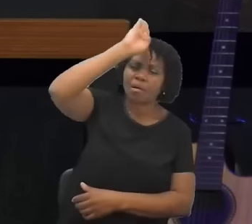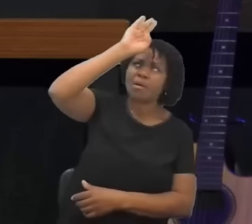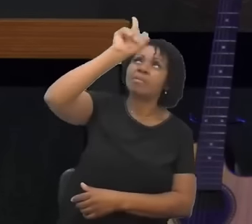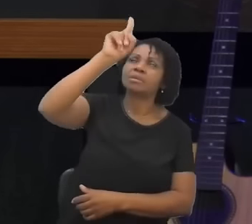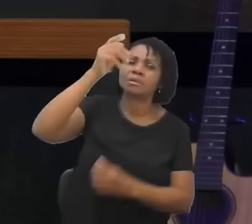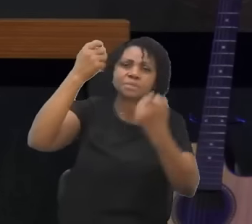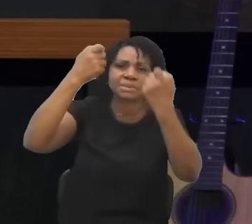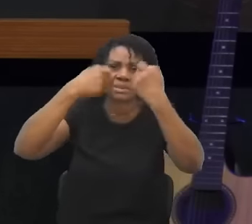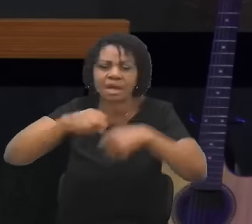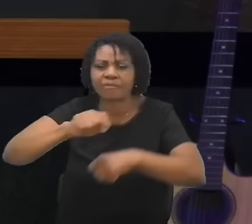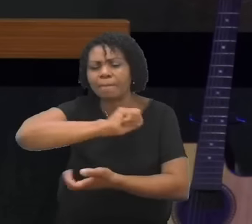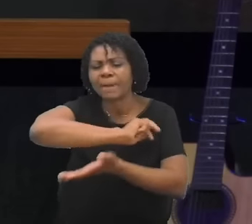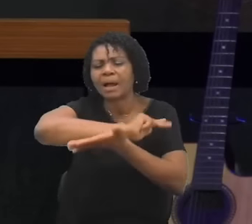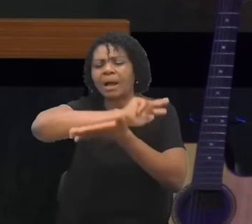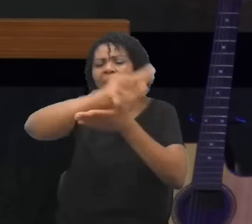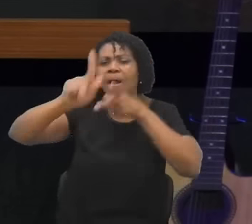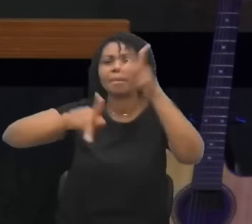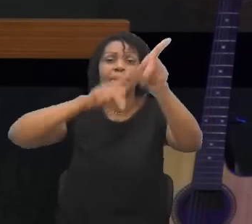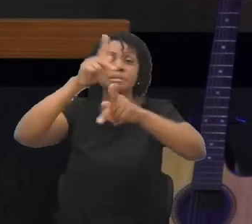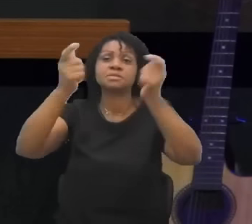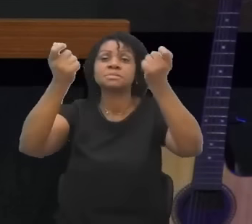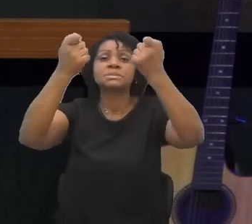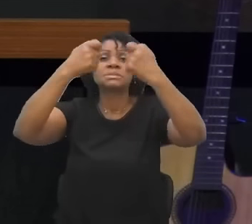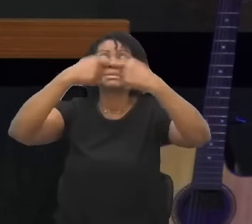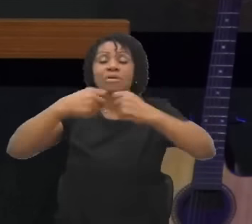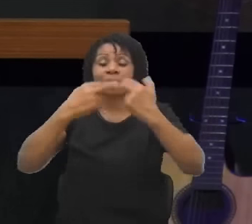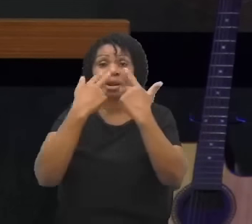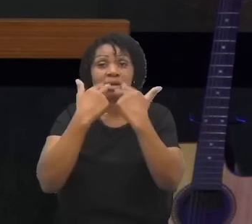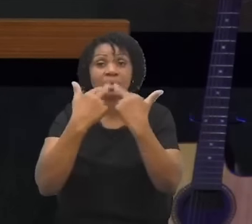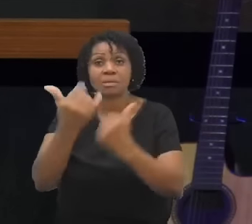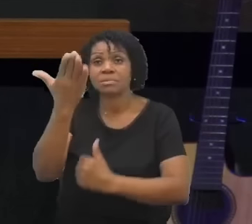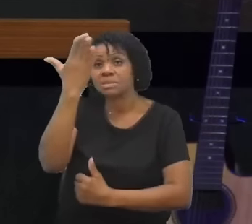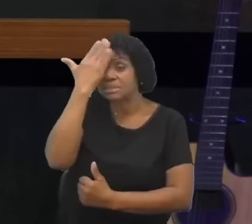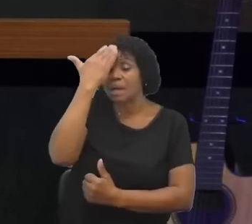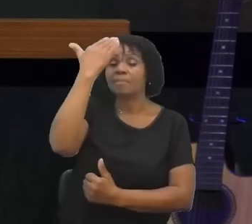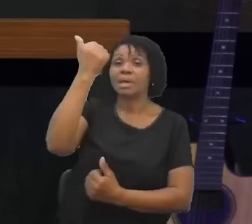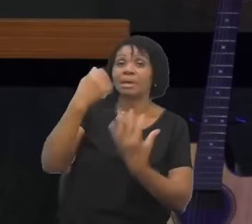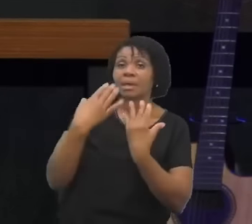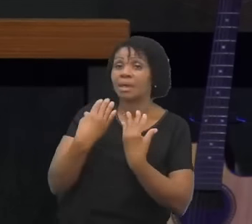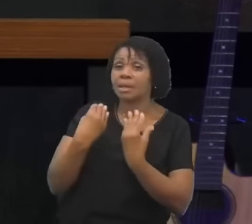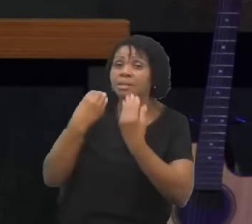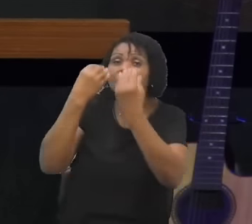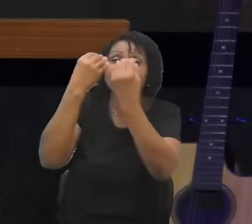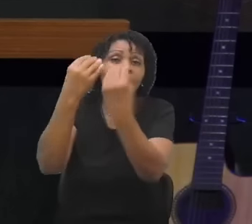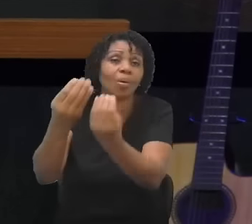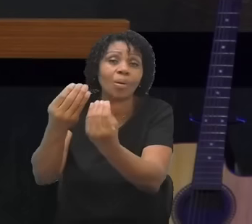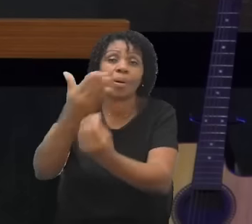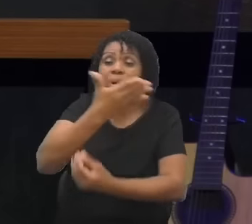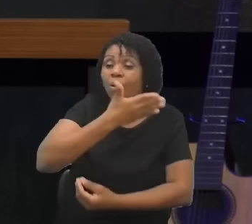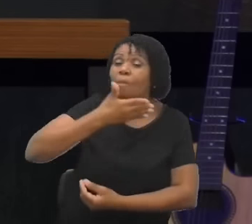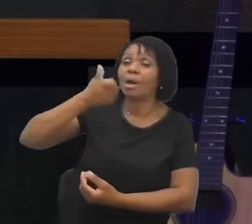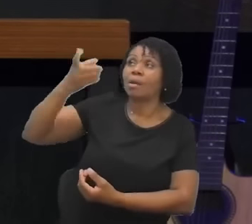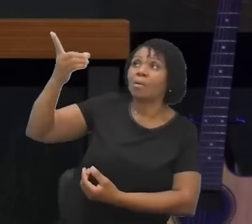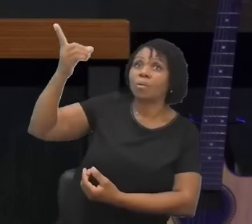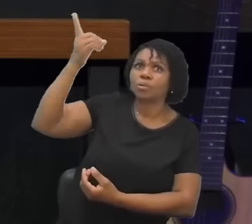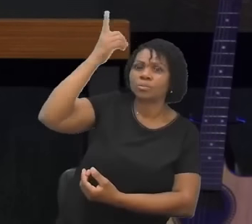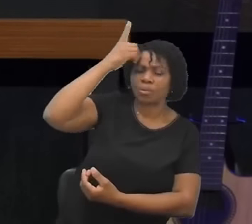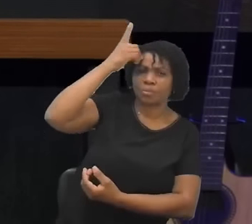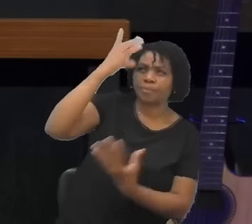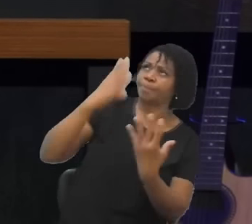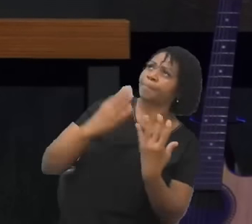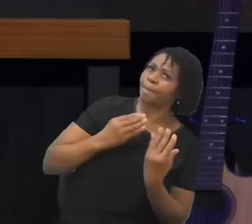precisava que ele fosse para muitos países, que ele precisava dominar línguas. Então ele entregou o que ele tinha, o dom que ele tinha,